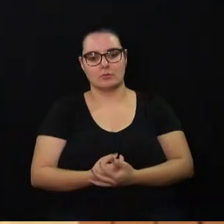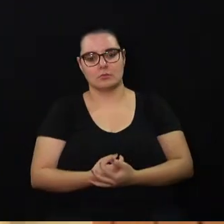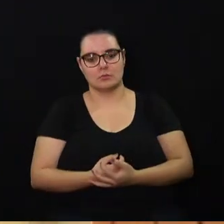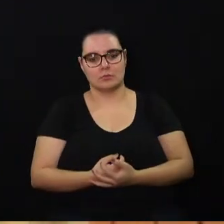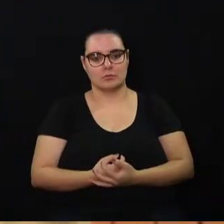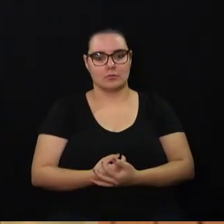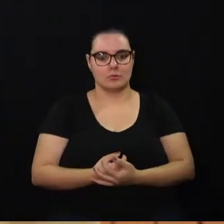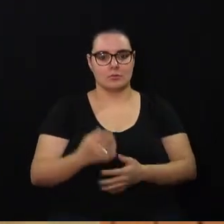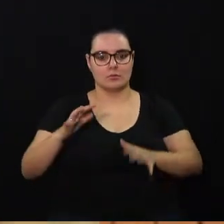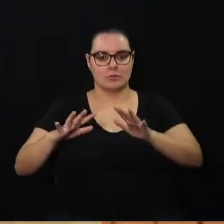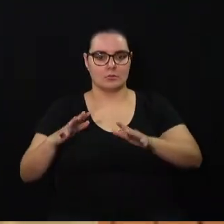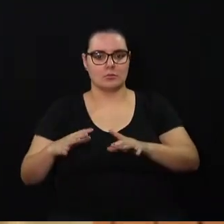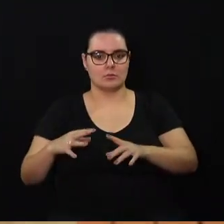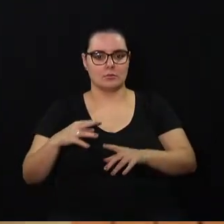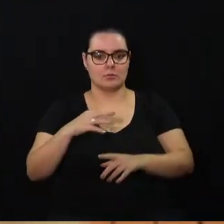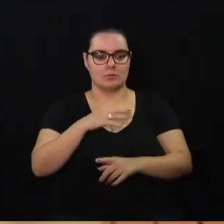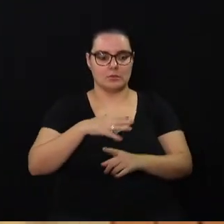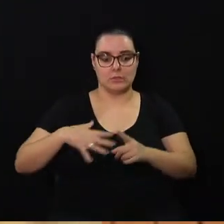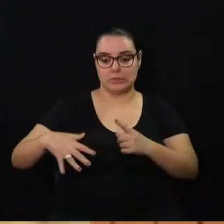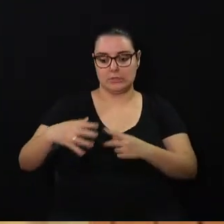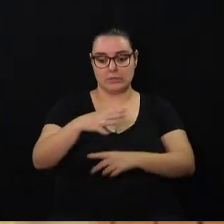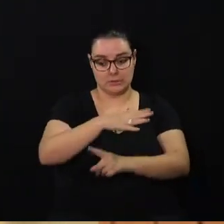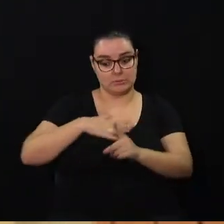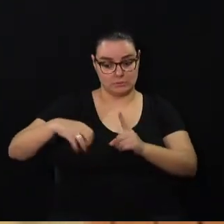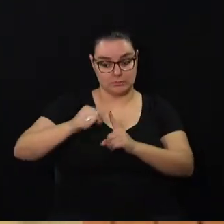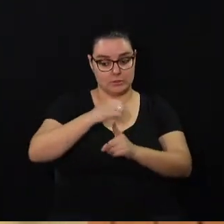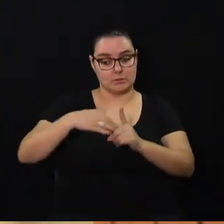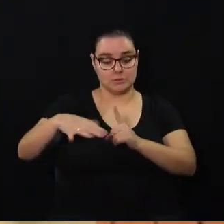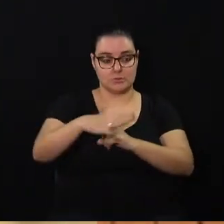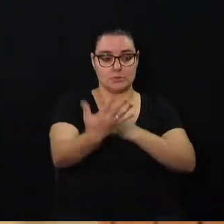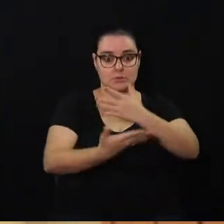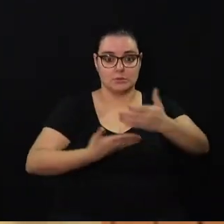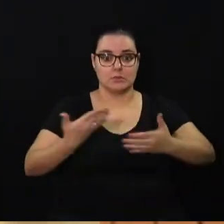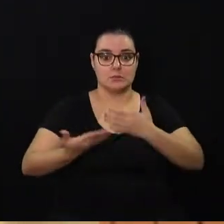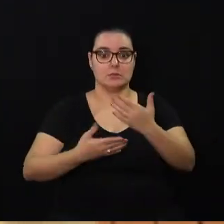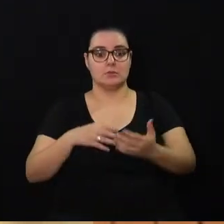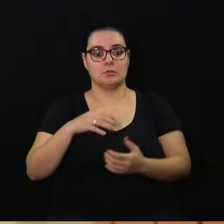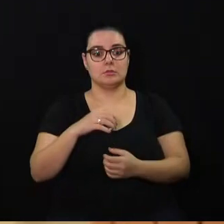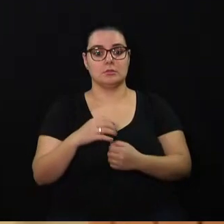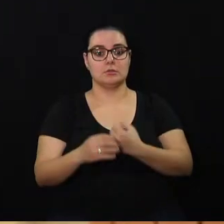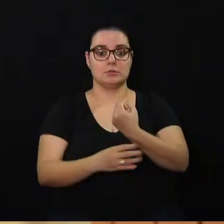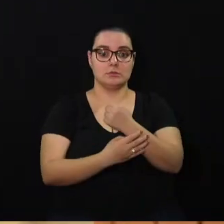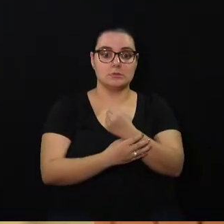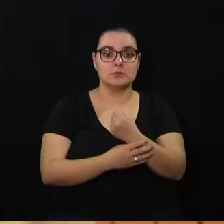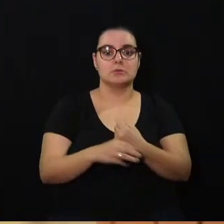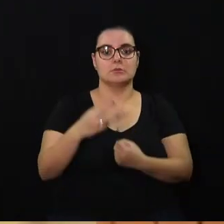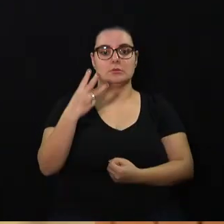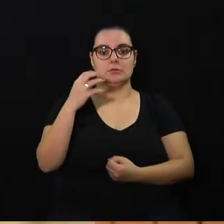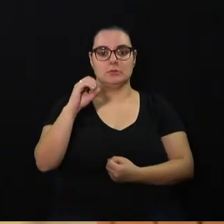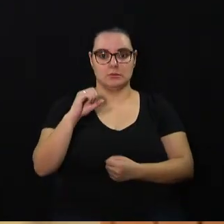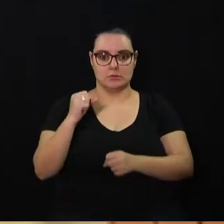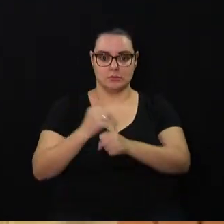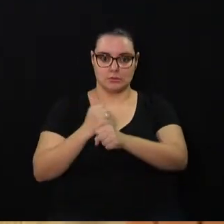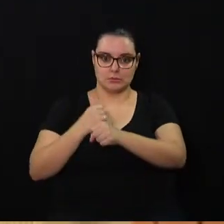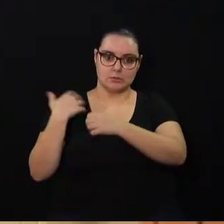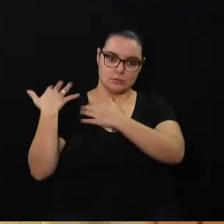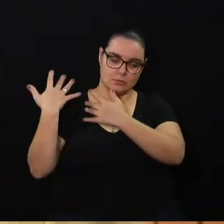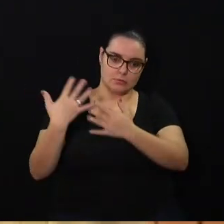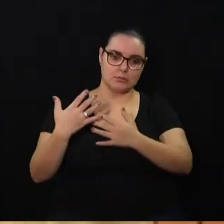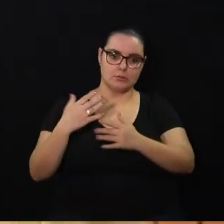com integração sensorial né não trabalho assim há 30 anos o formada e trabalho de integração